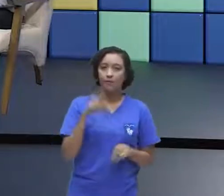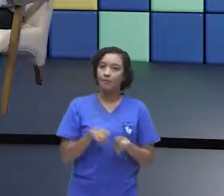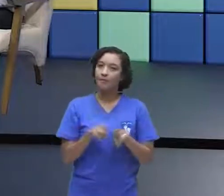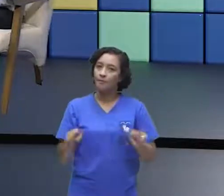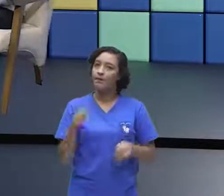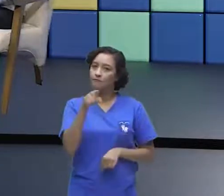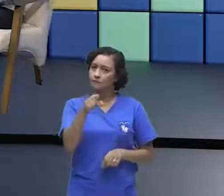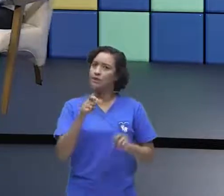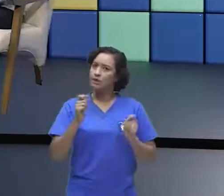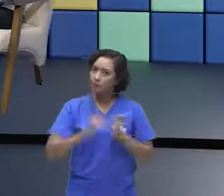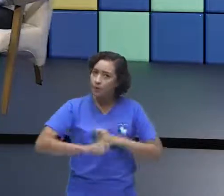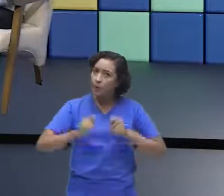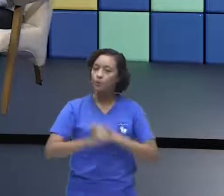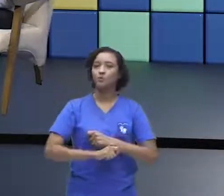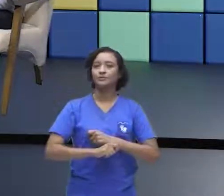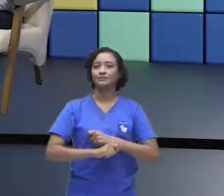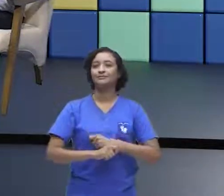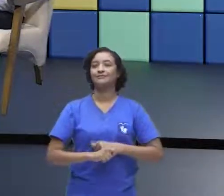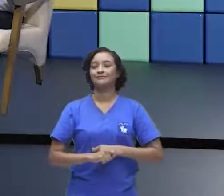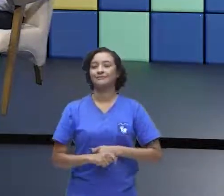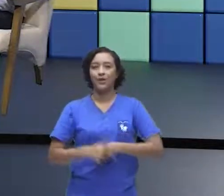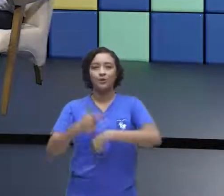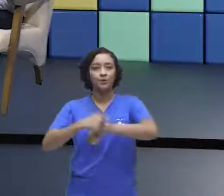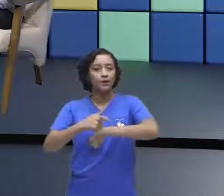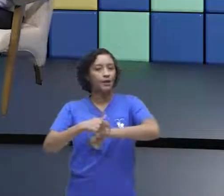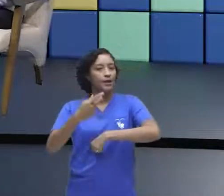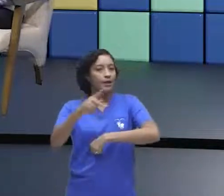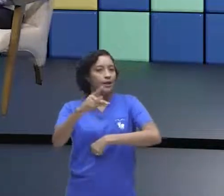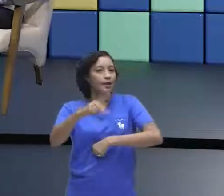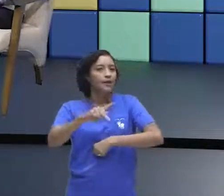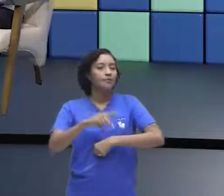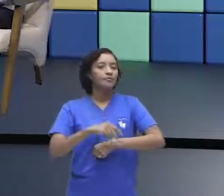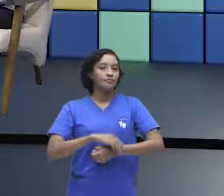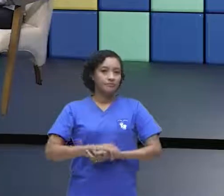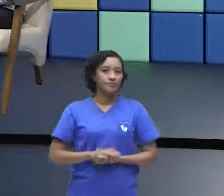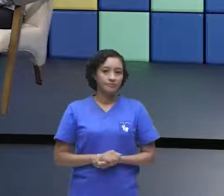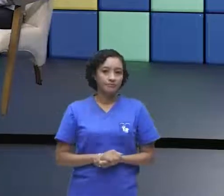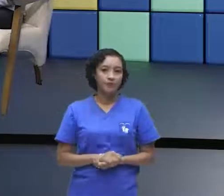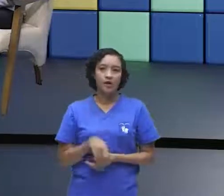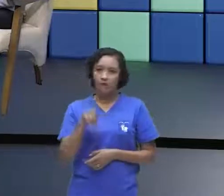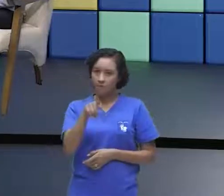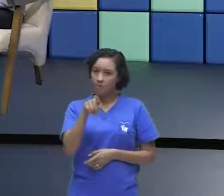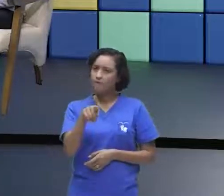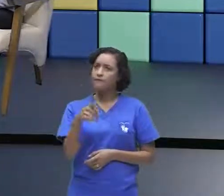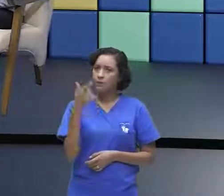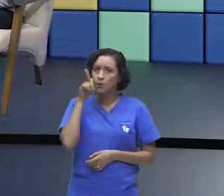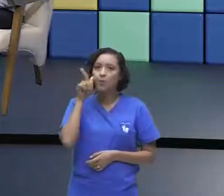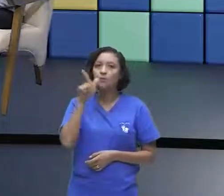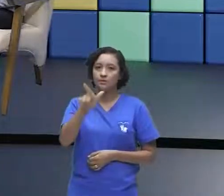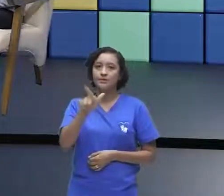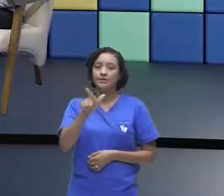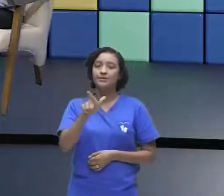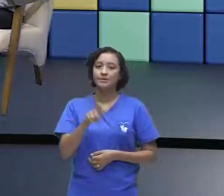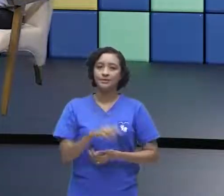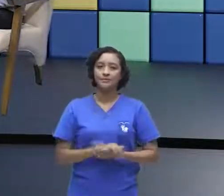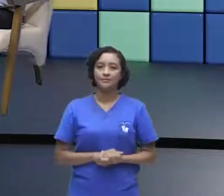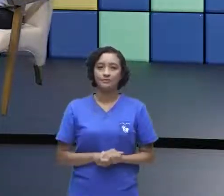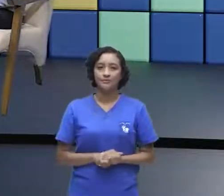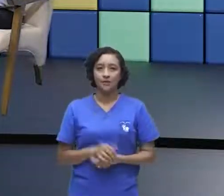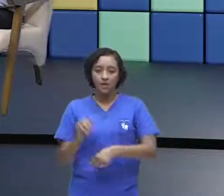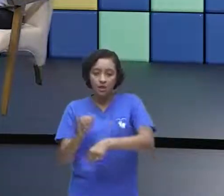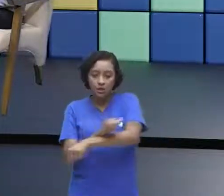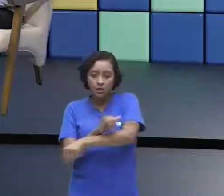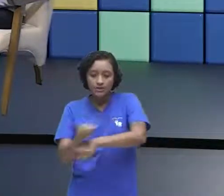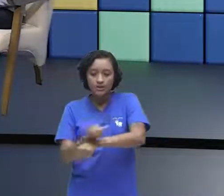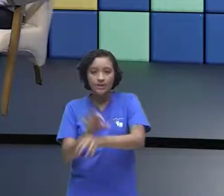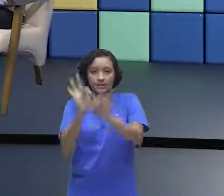Você é capaz. No seu tempo, na sua velocidade, não é verdade? Isso, mas você usando as ferramentas e estratégias corretas, como eu coloquei